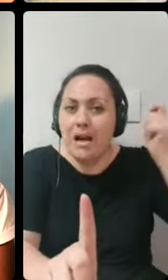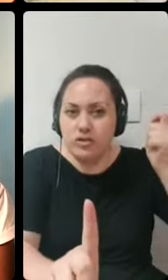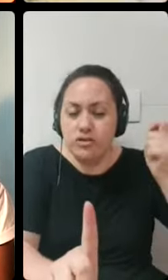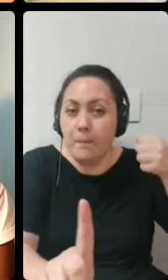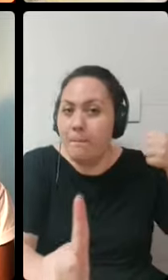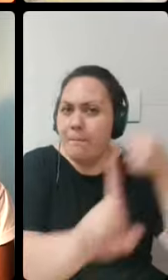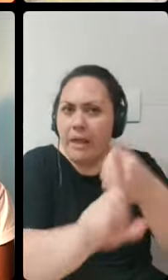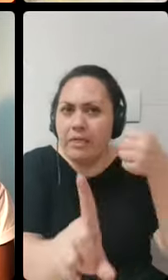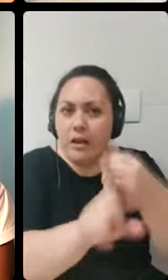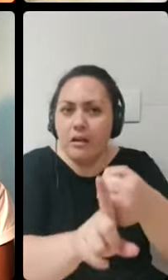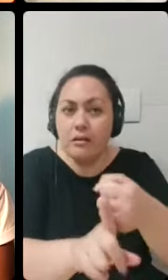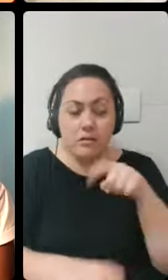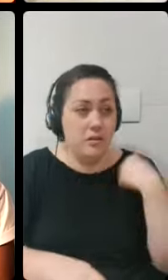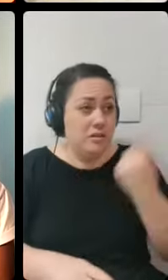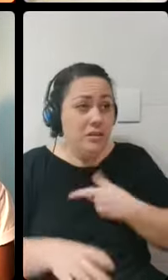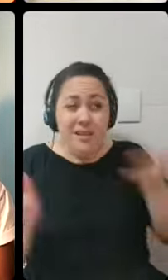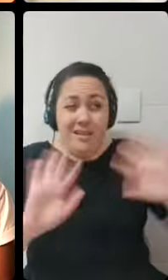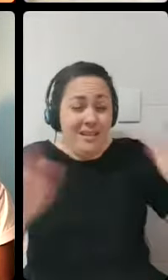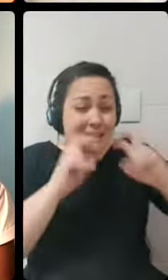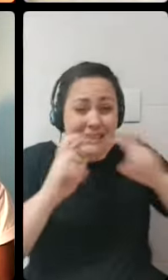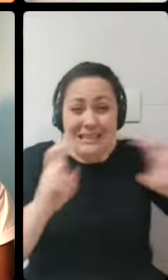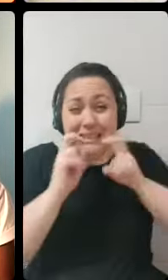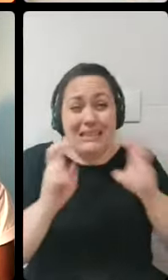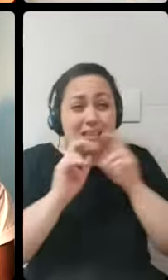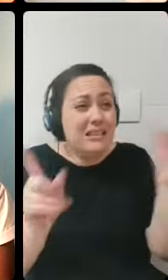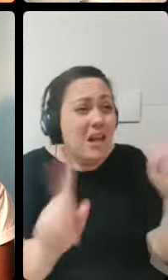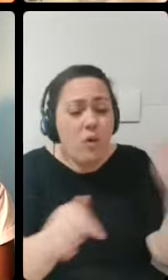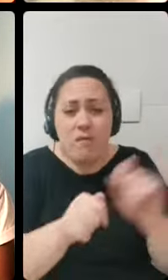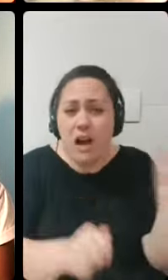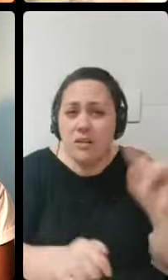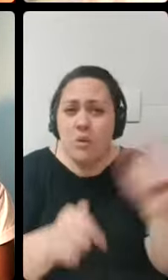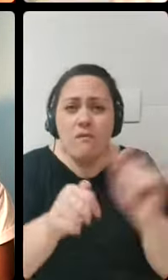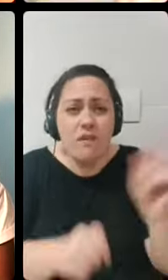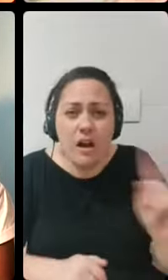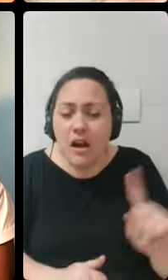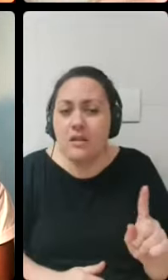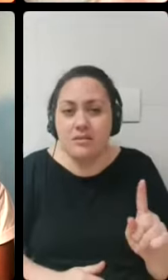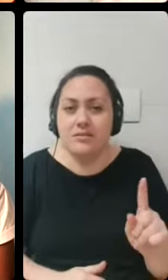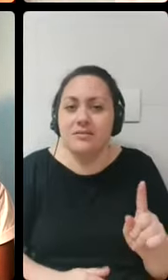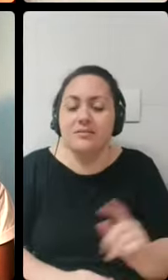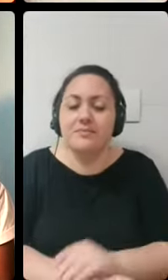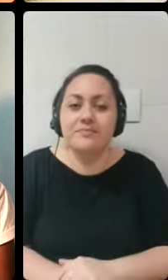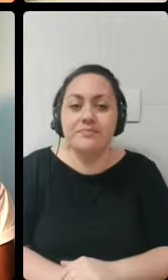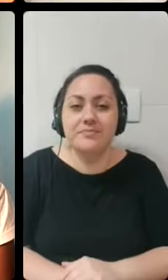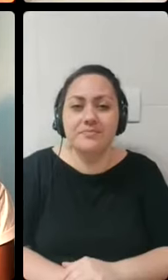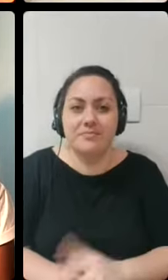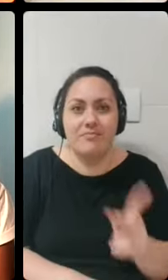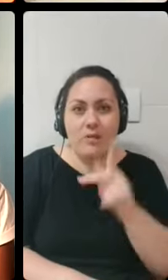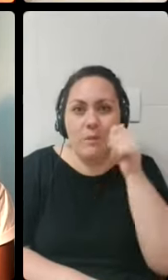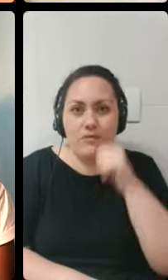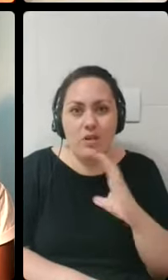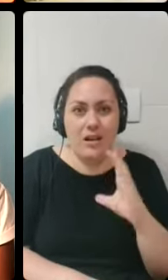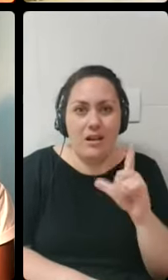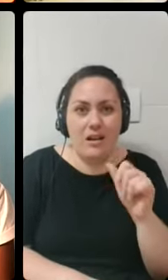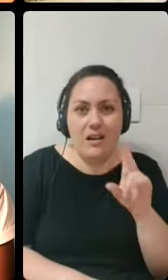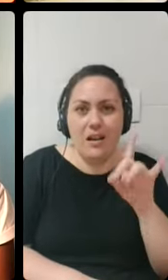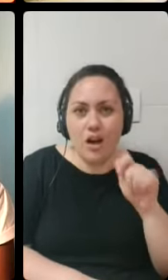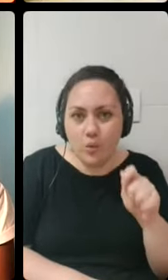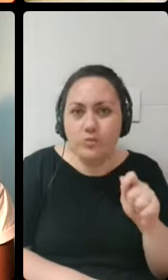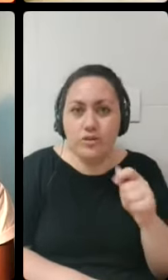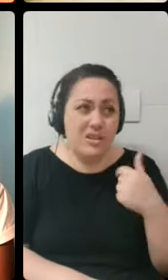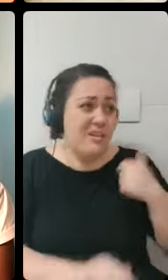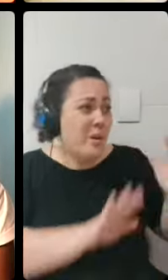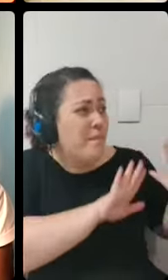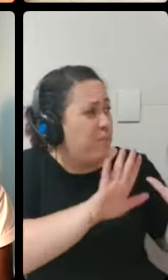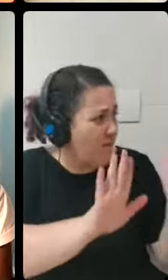começou a gritar no meio da rua, tipo, não faz isso, não faz isso. A gente até, tipo, a Prof. Cláudia, a gente empurrava a Prof. Cláudia para ir lá